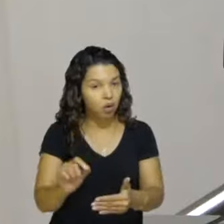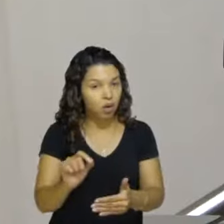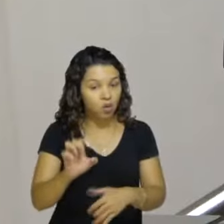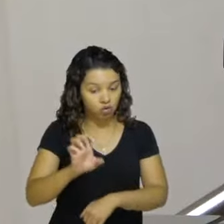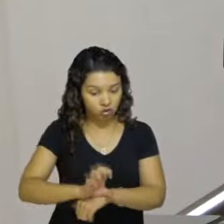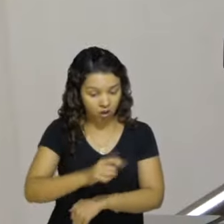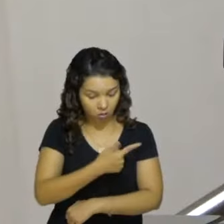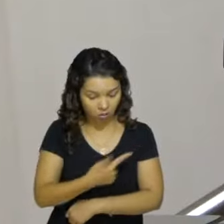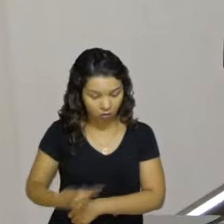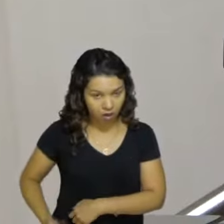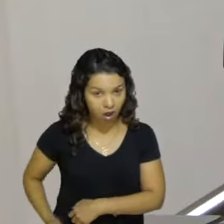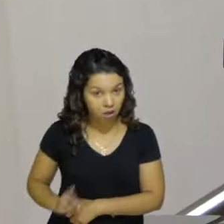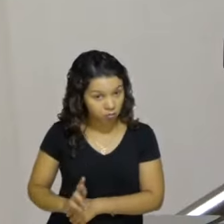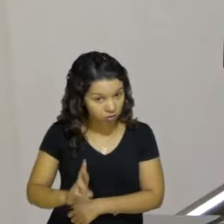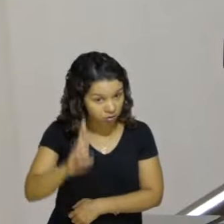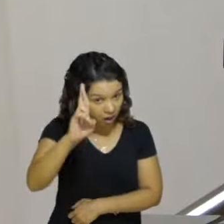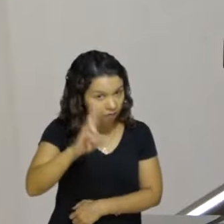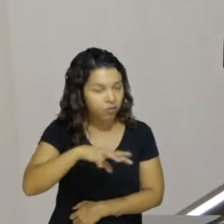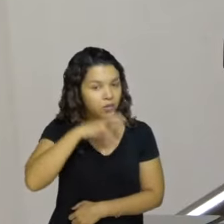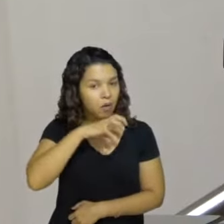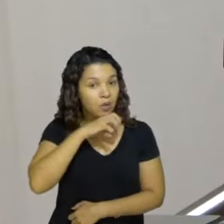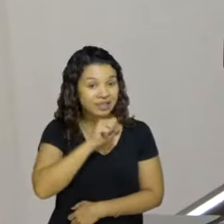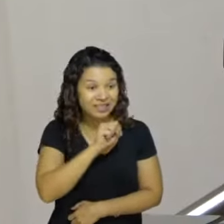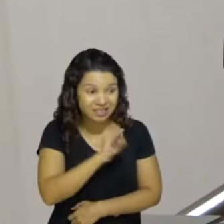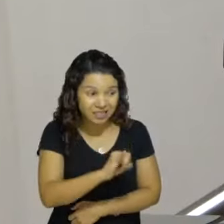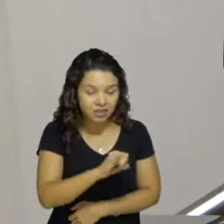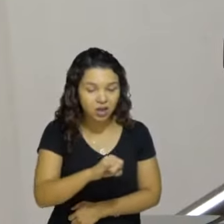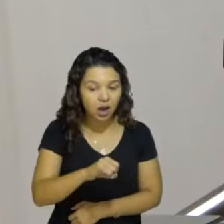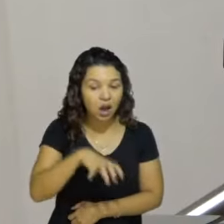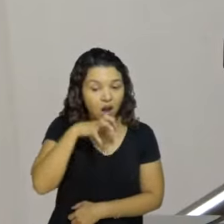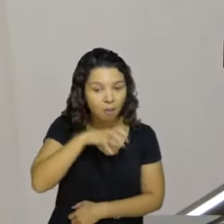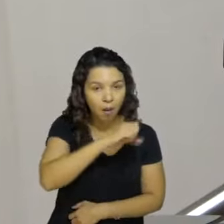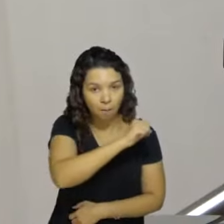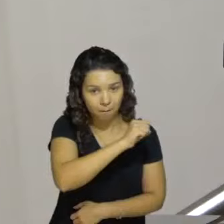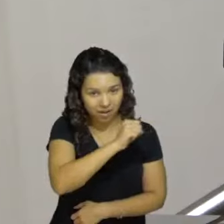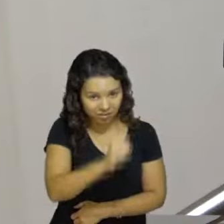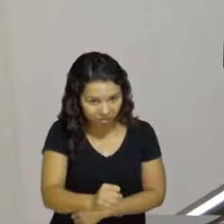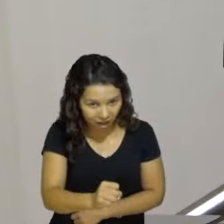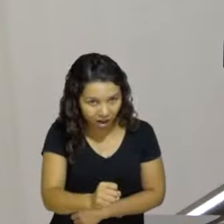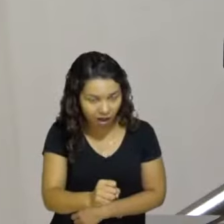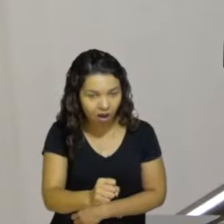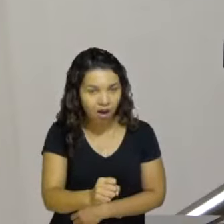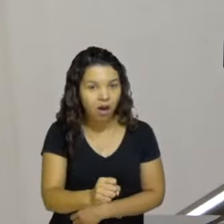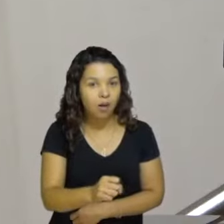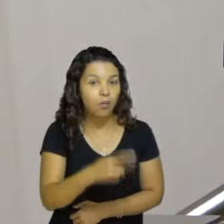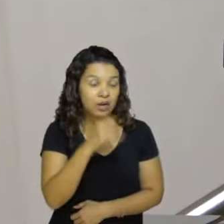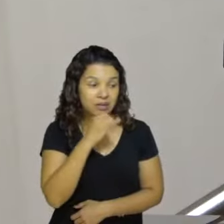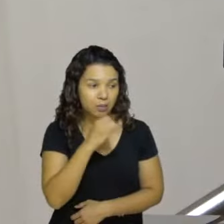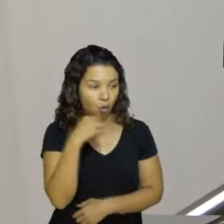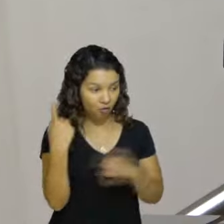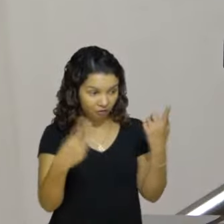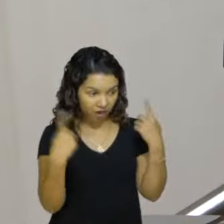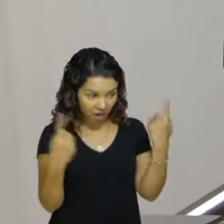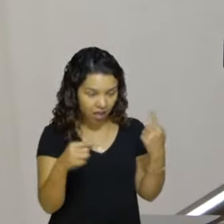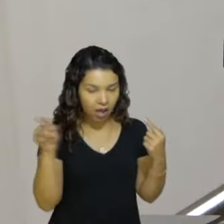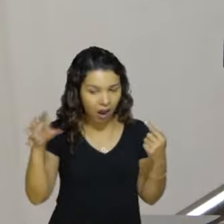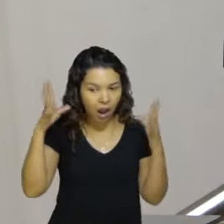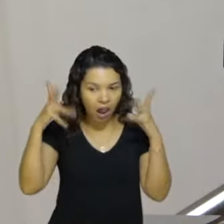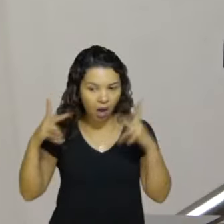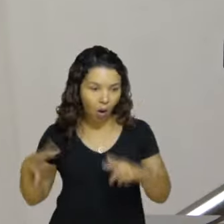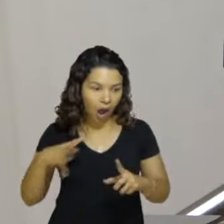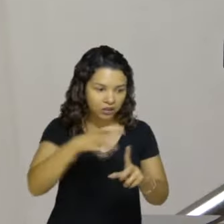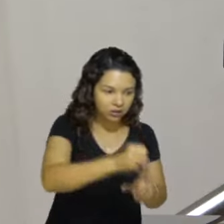algum animal do sítio, da fazenda, aquele cidadão, ele comprova, ele vai ser ressarcido. Vai